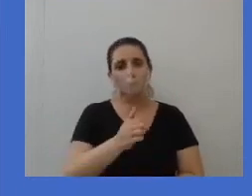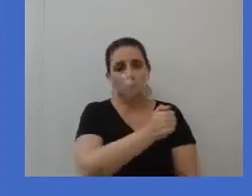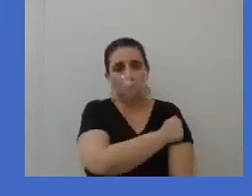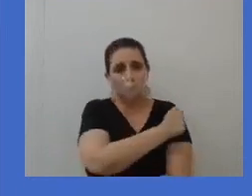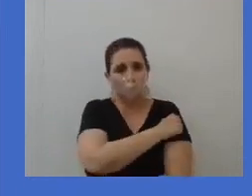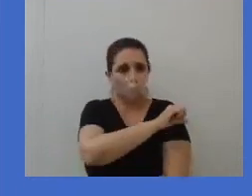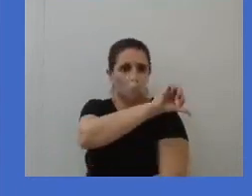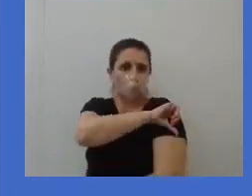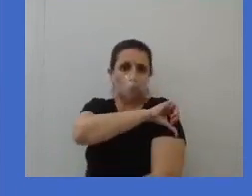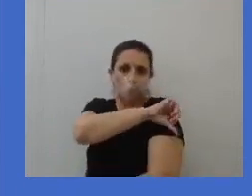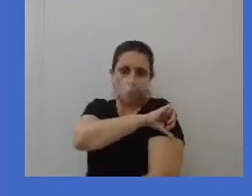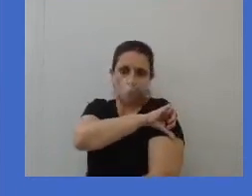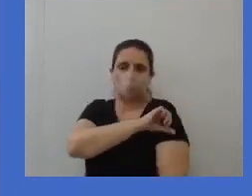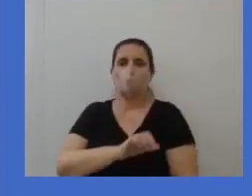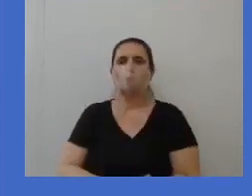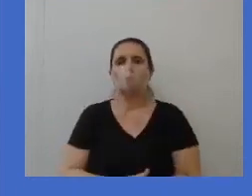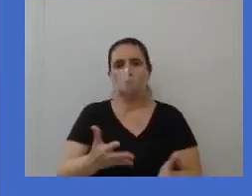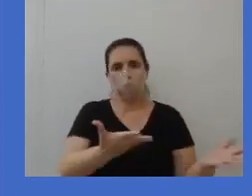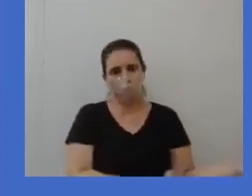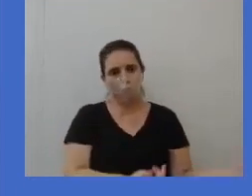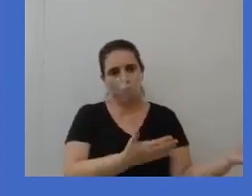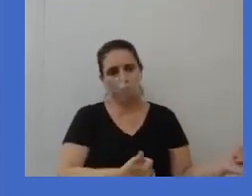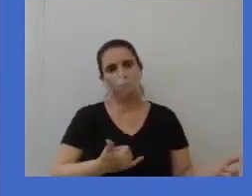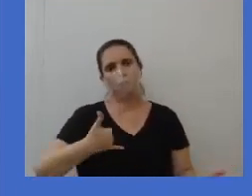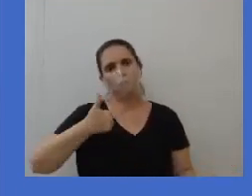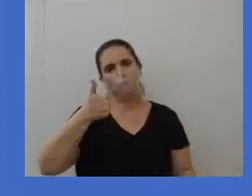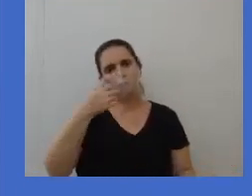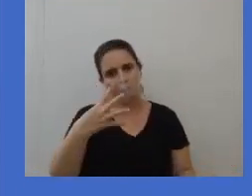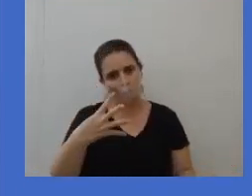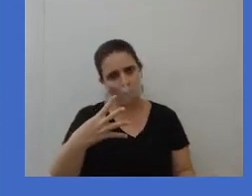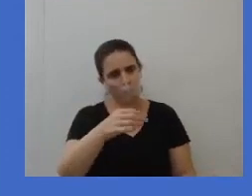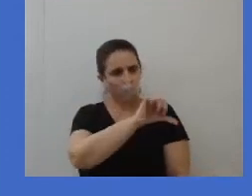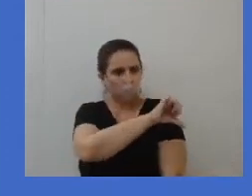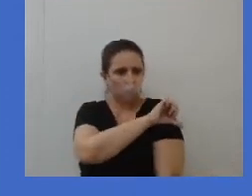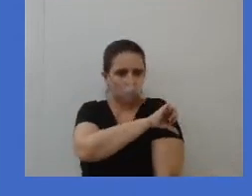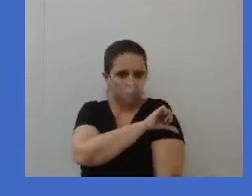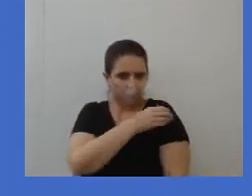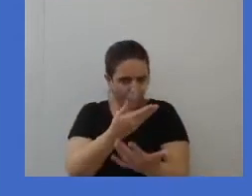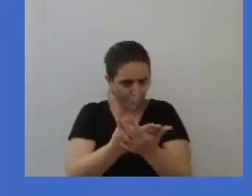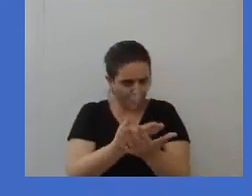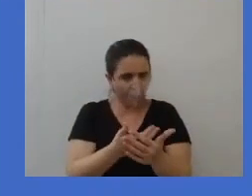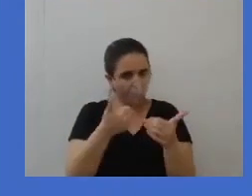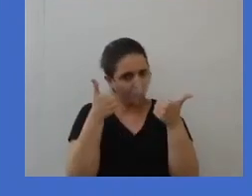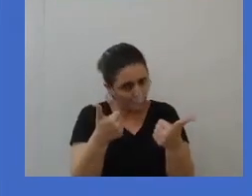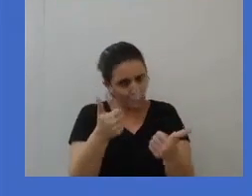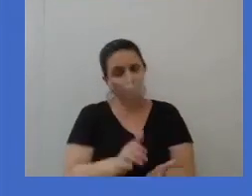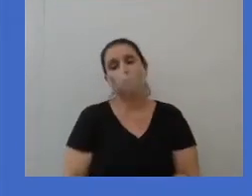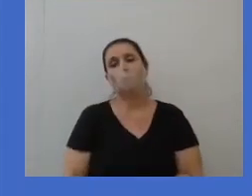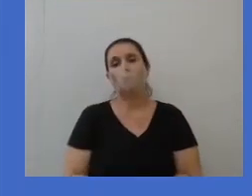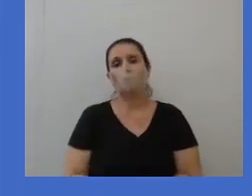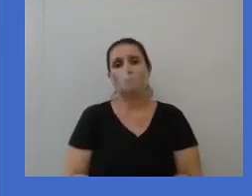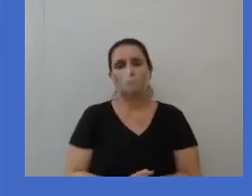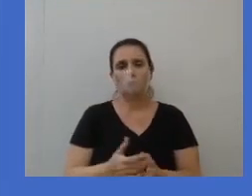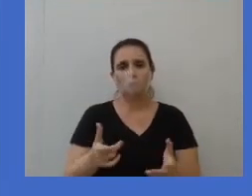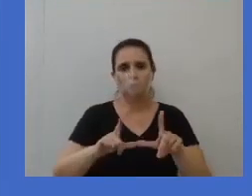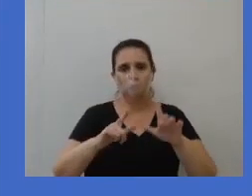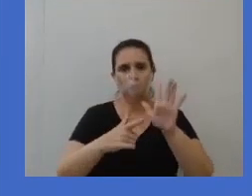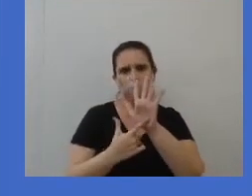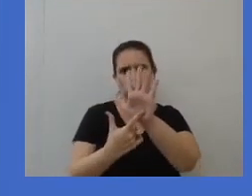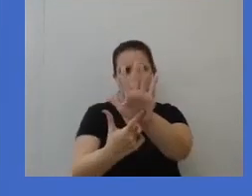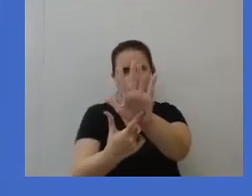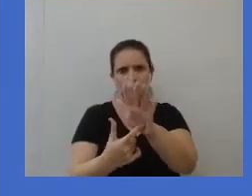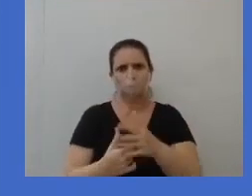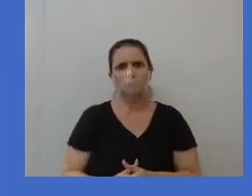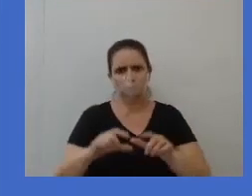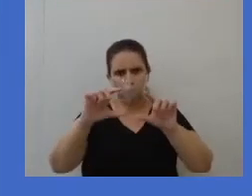de 9º ano. Para jovens de 14 anos de 9º ano. Beleza? Olha aí, ó. Aparece